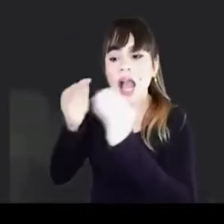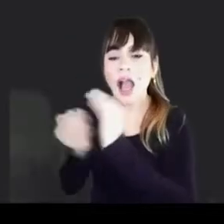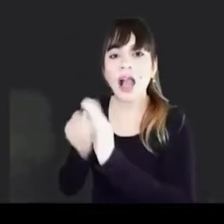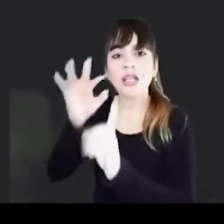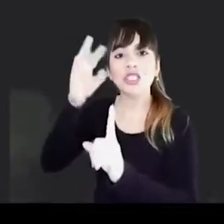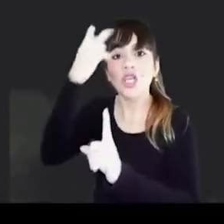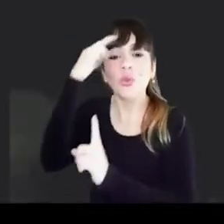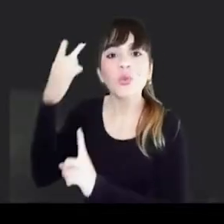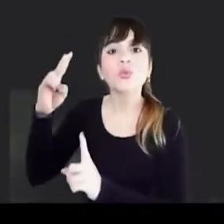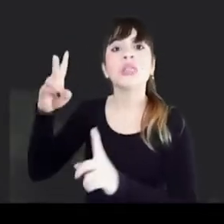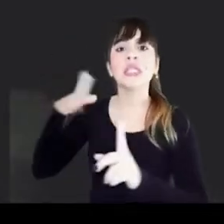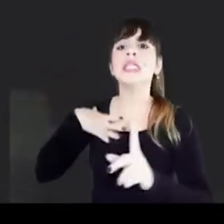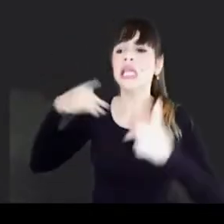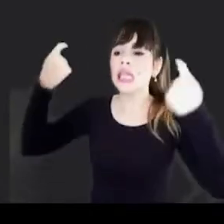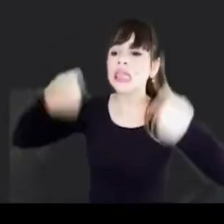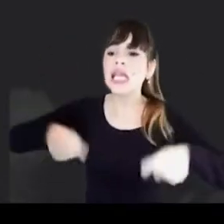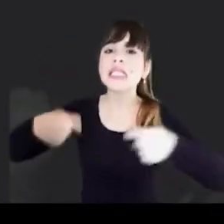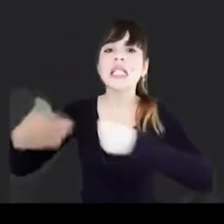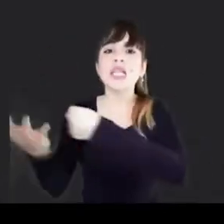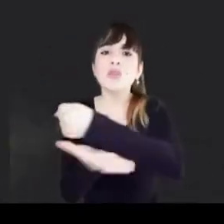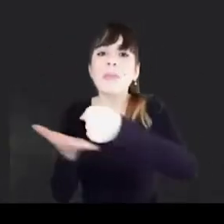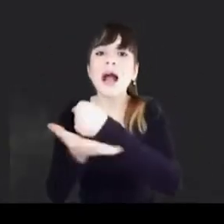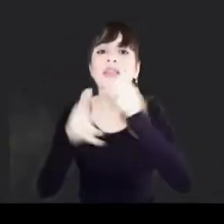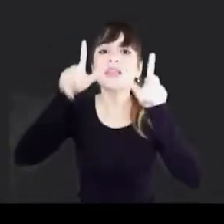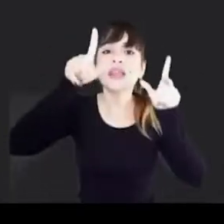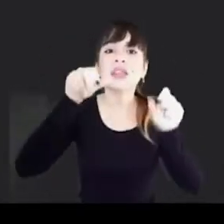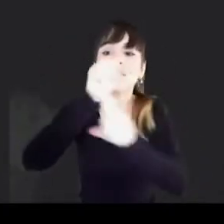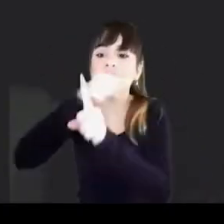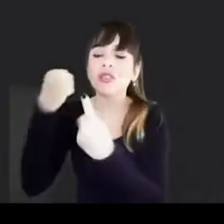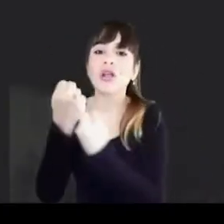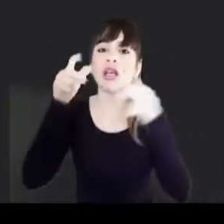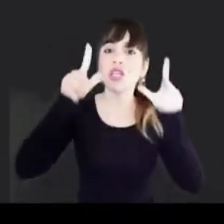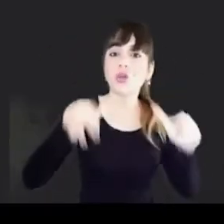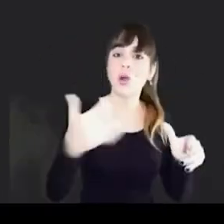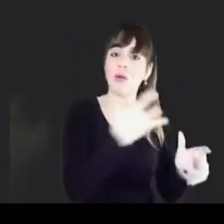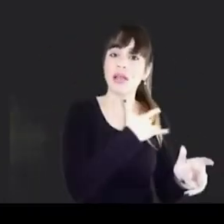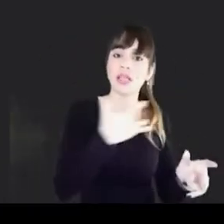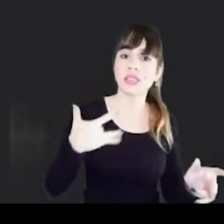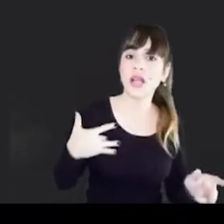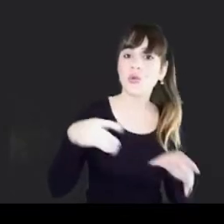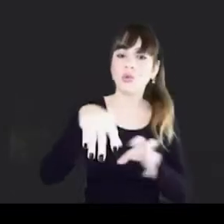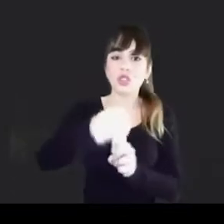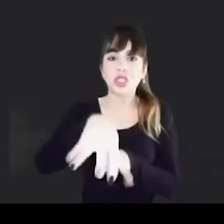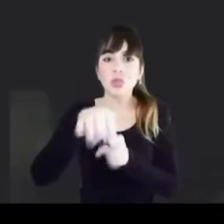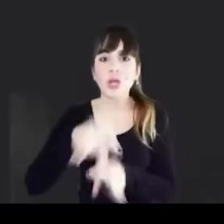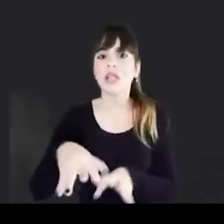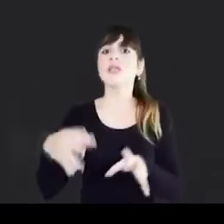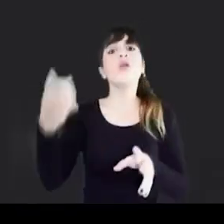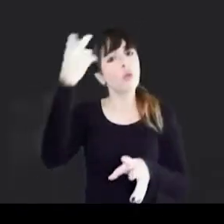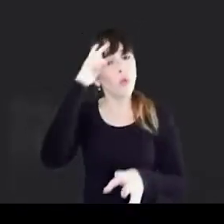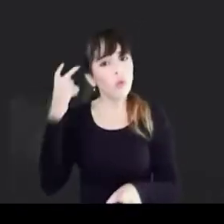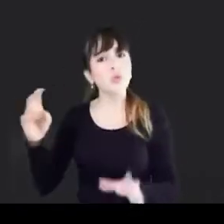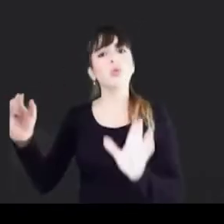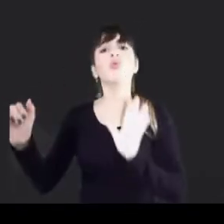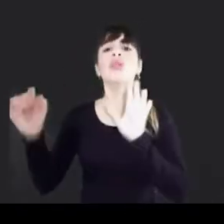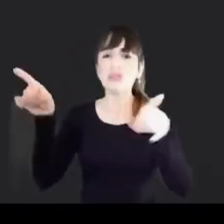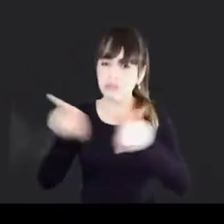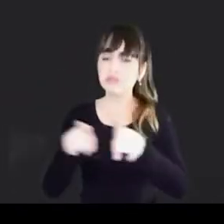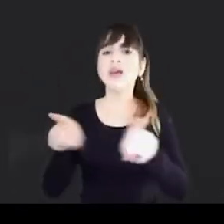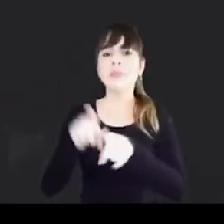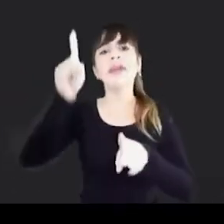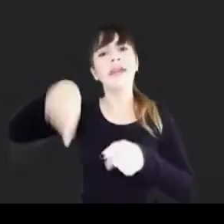a arte e a cultura como uma necessidade básica da sociedade, como é a saúde, como